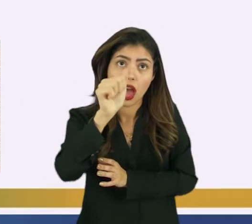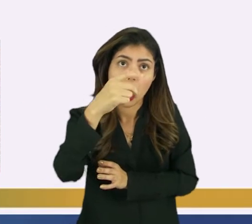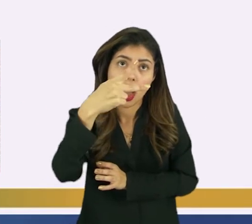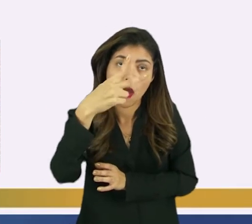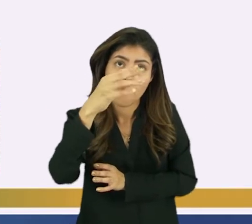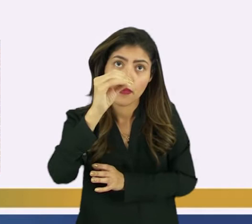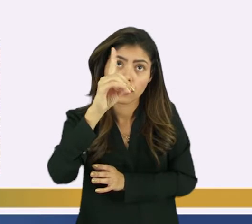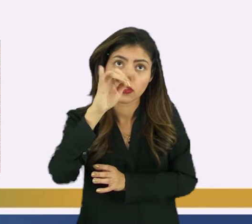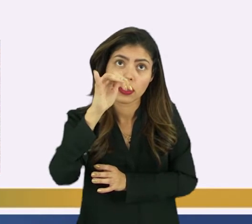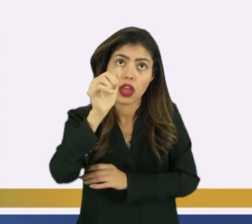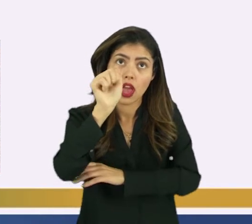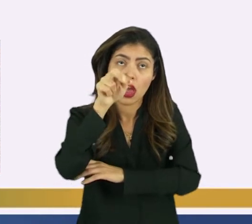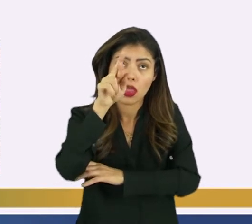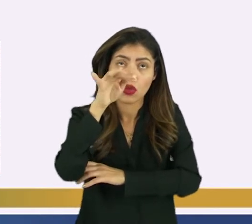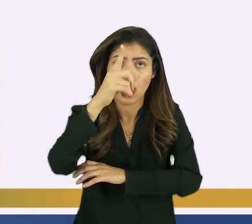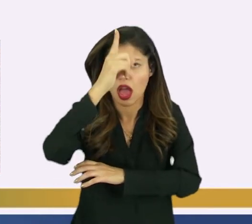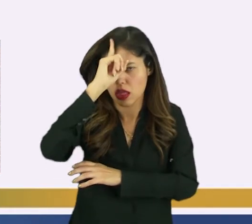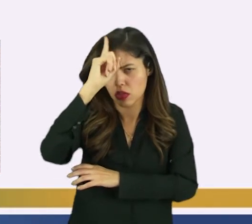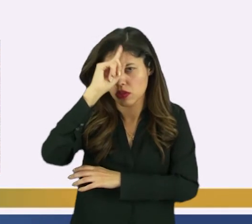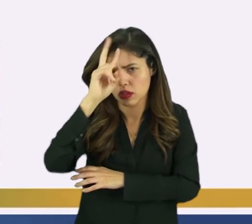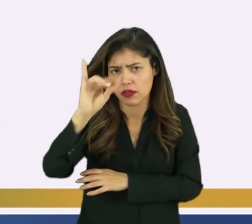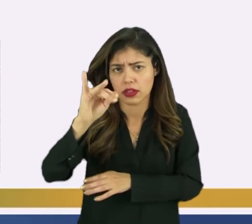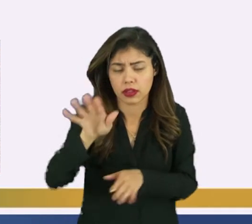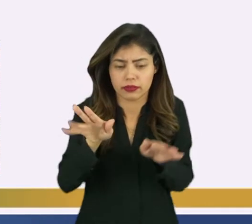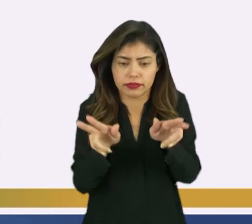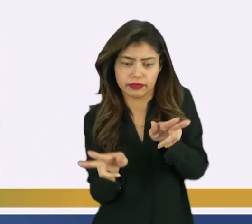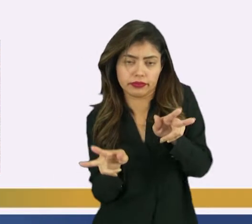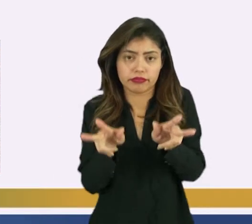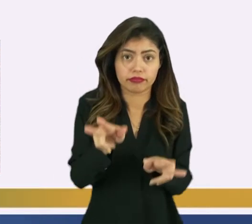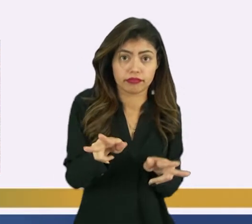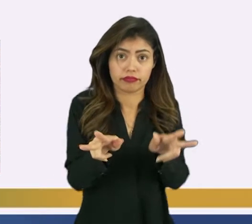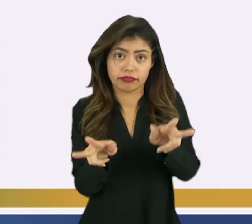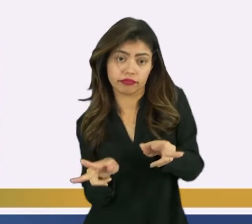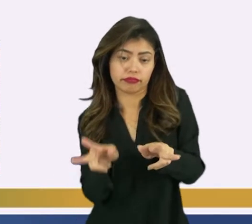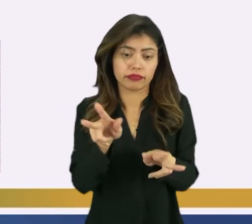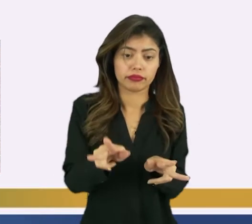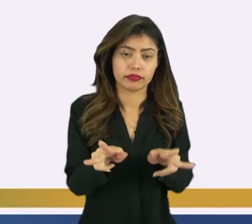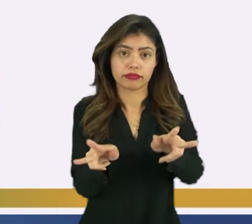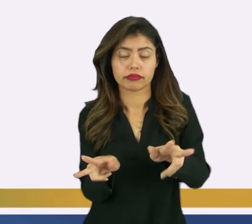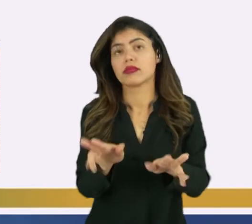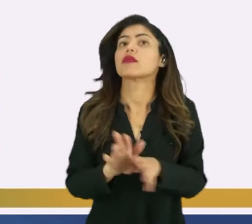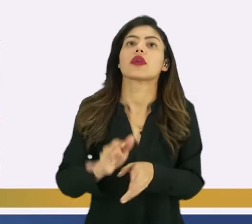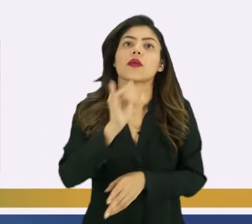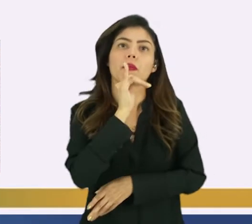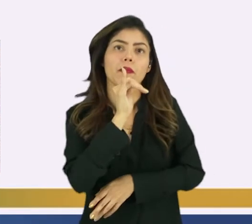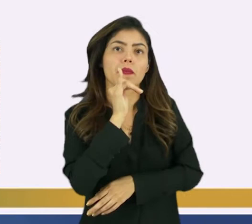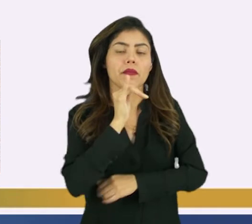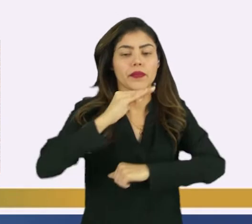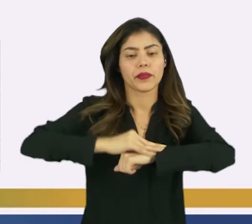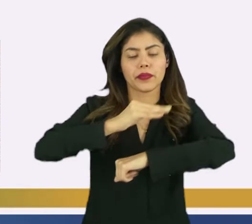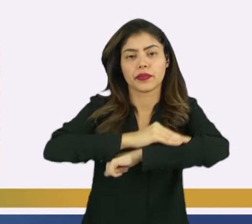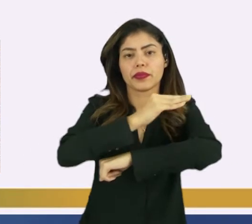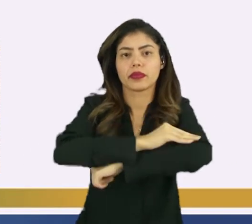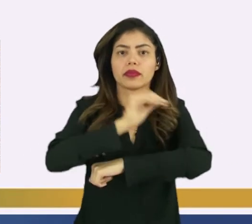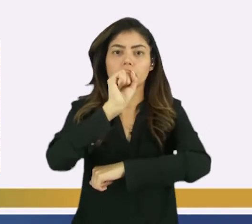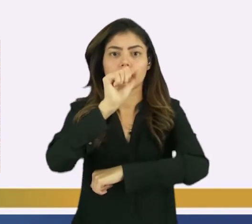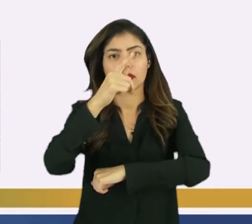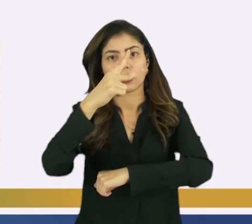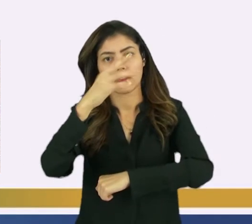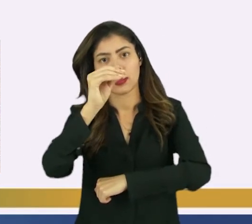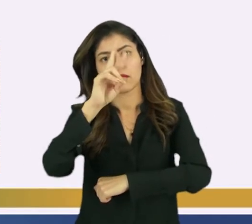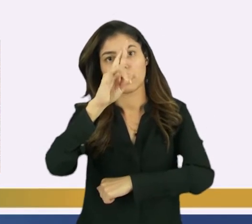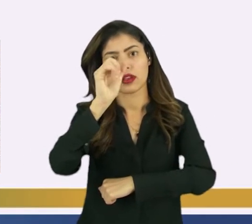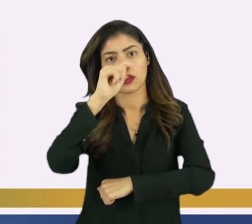Os anuros são aqueles que, quando adultos, vão possuir patas e não possuem cauda, como é o caso dos sapos, rãs e das